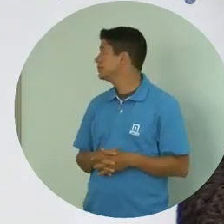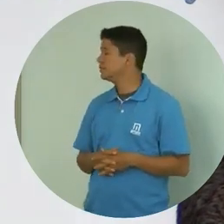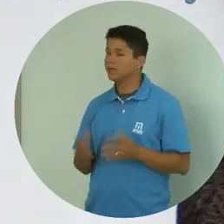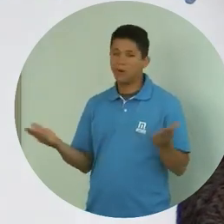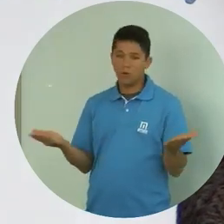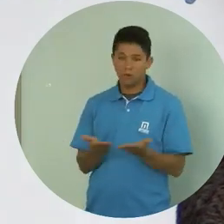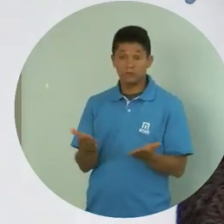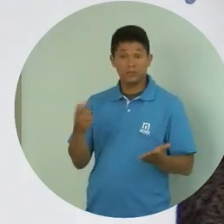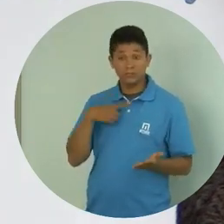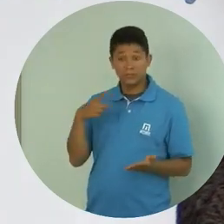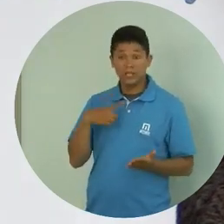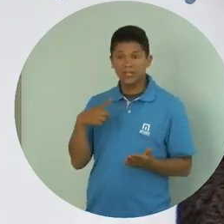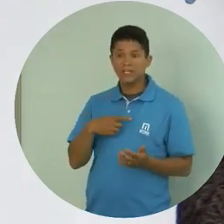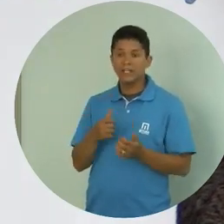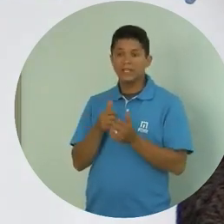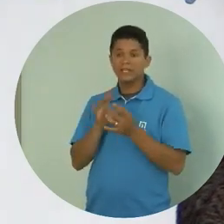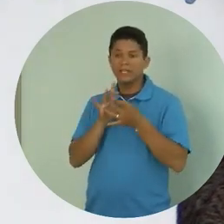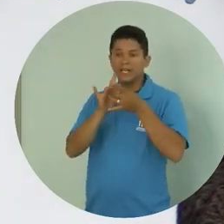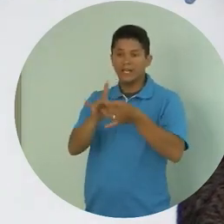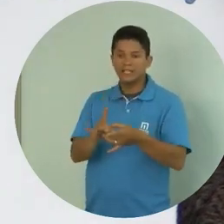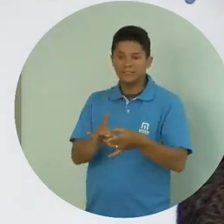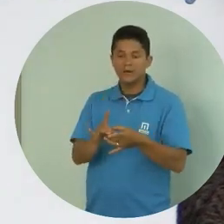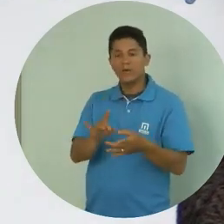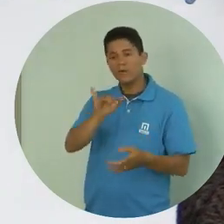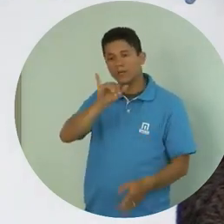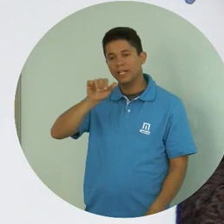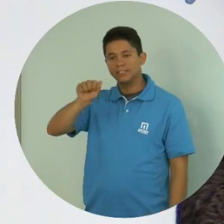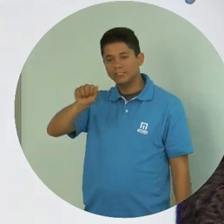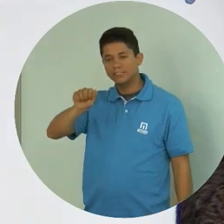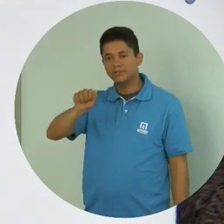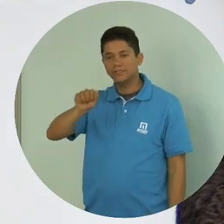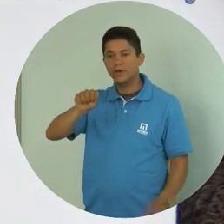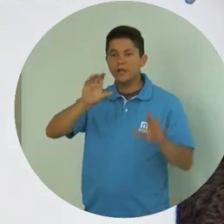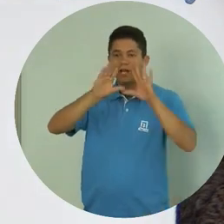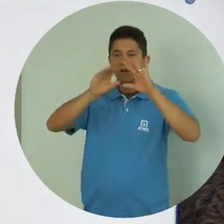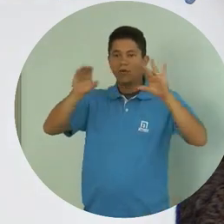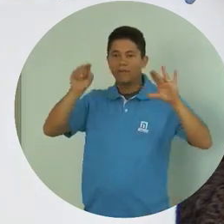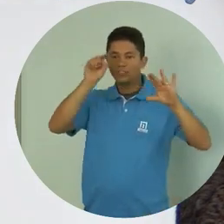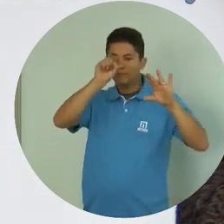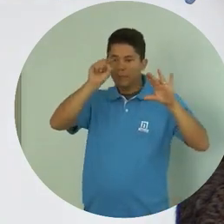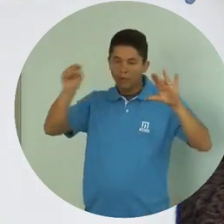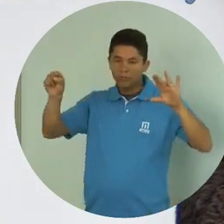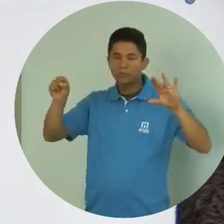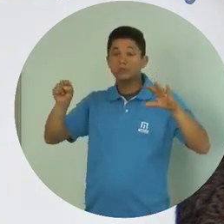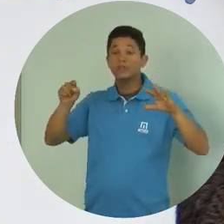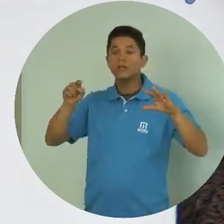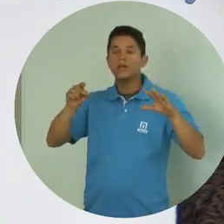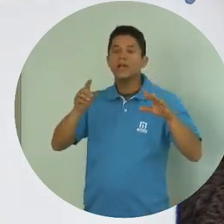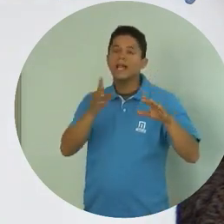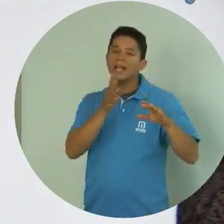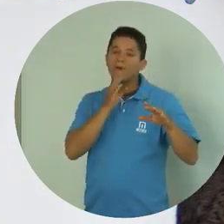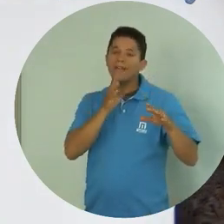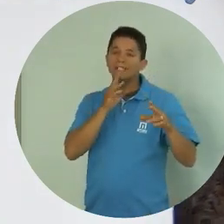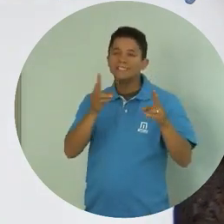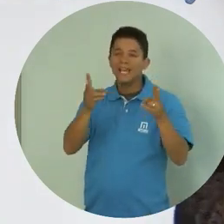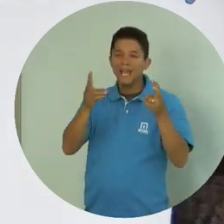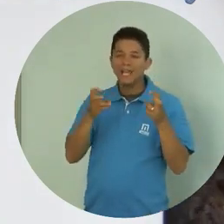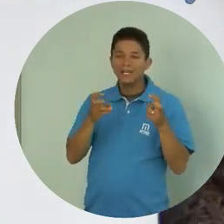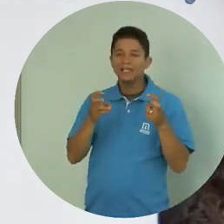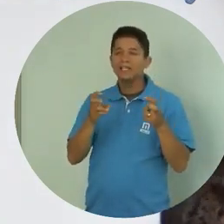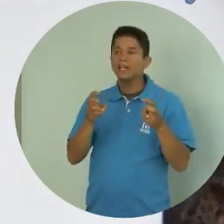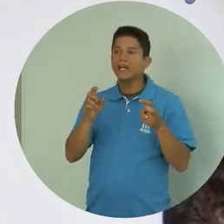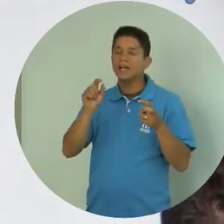Hoje já existe integração com a inteligência artificial da nuvem de pontos reconhecer certas